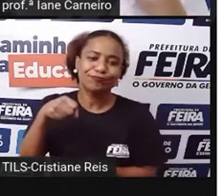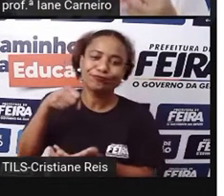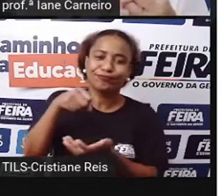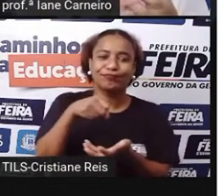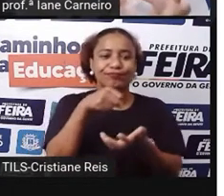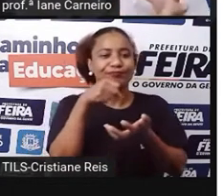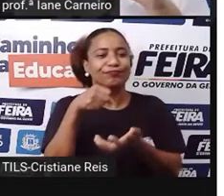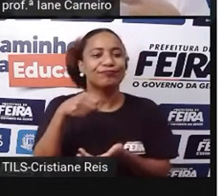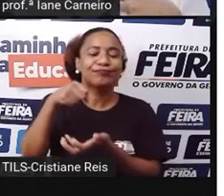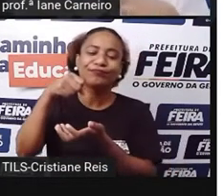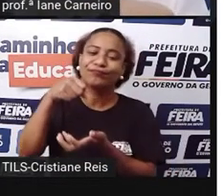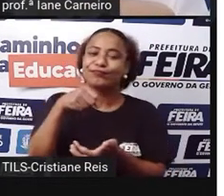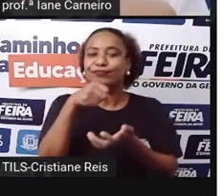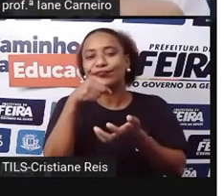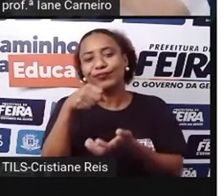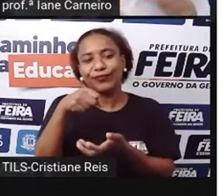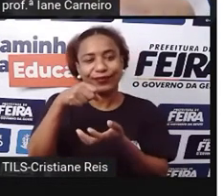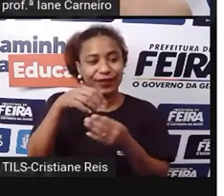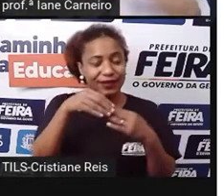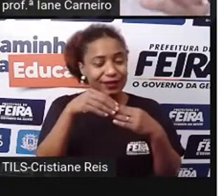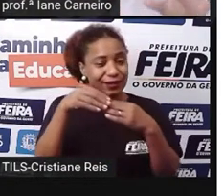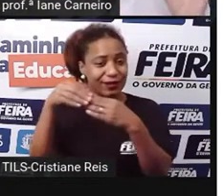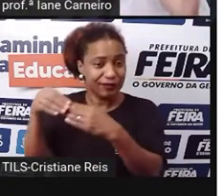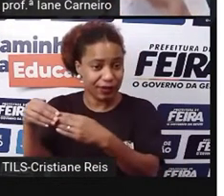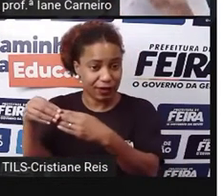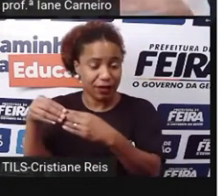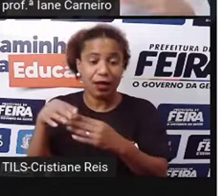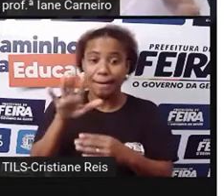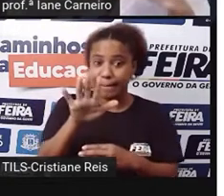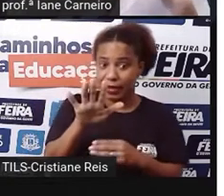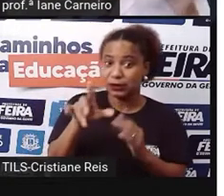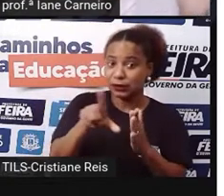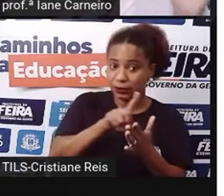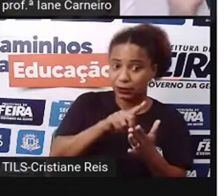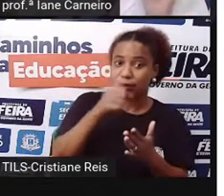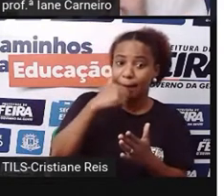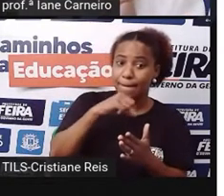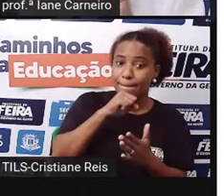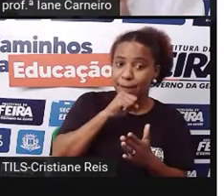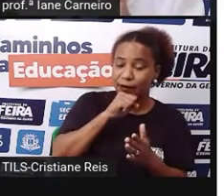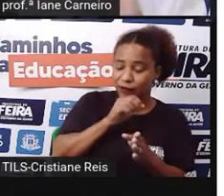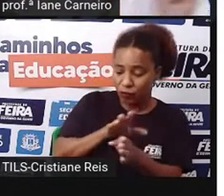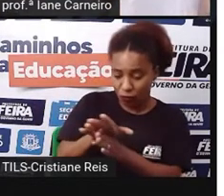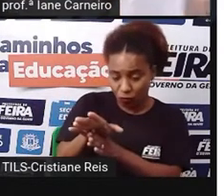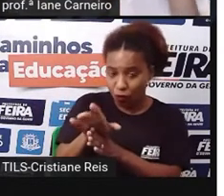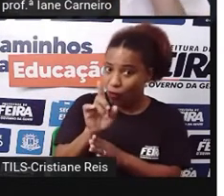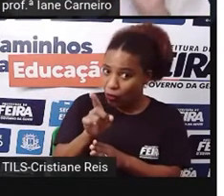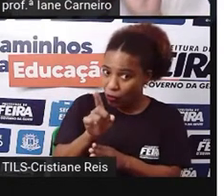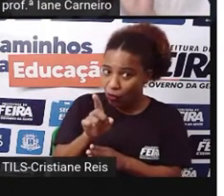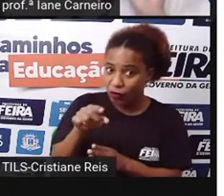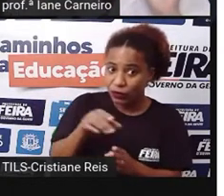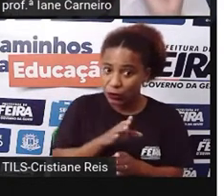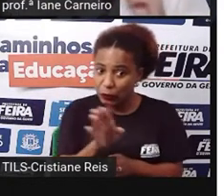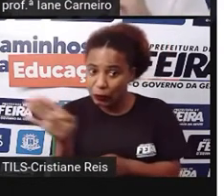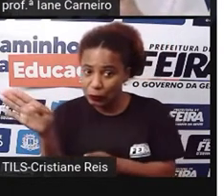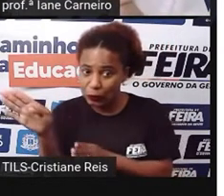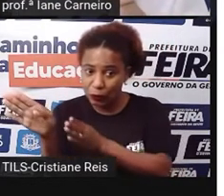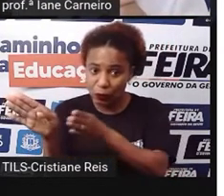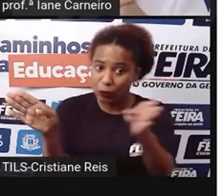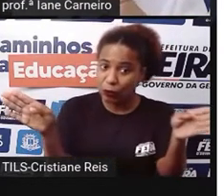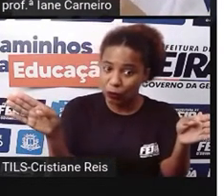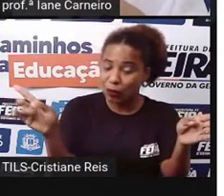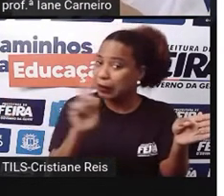dela recomenda que ela não se desvie, né? Não vá, não pegue atalhos no caminho e que também não fale